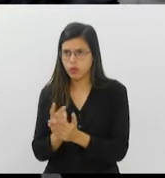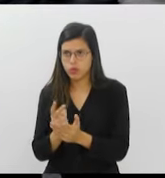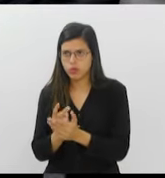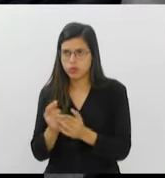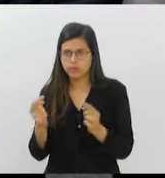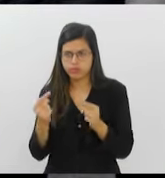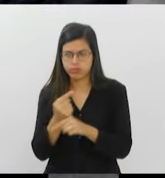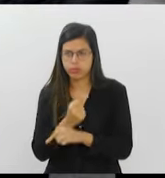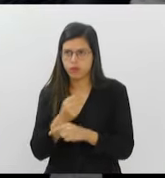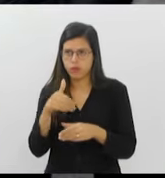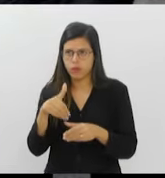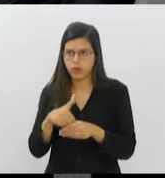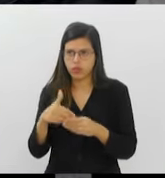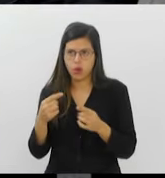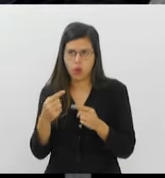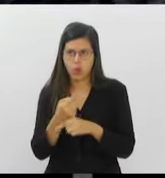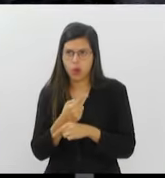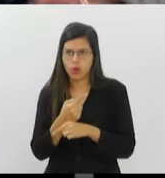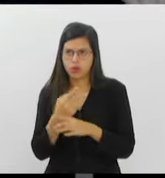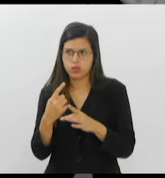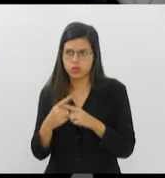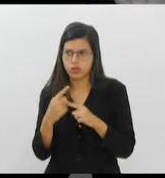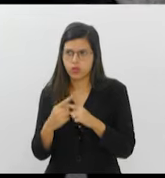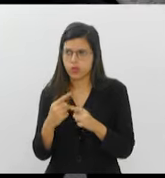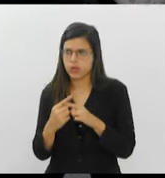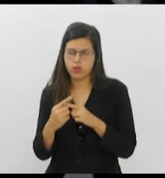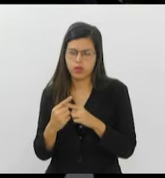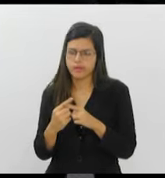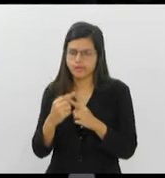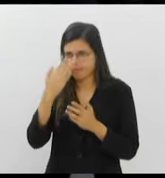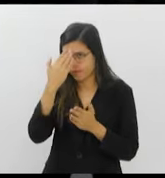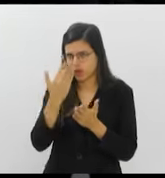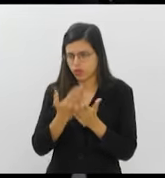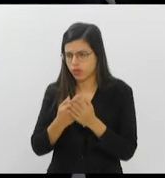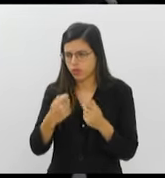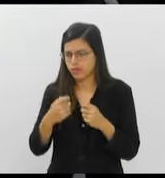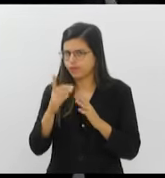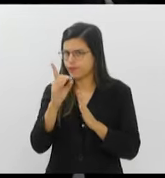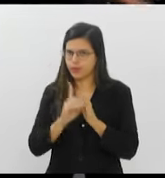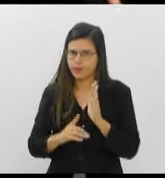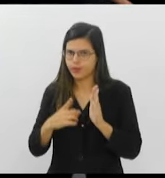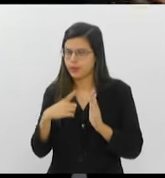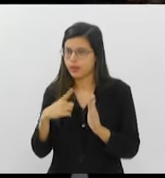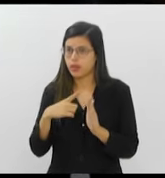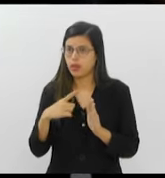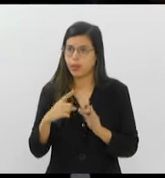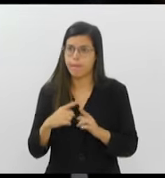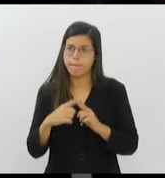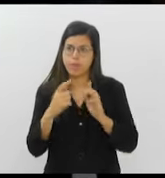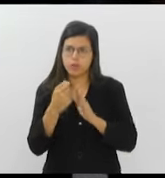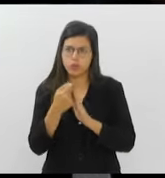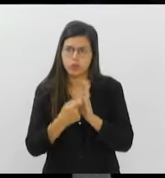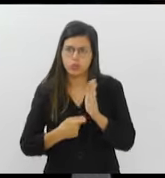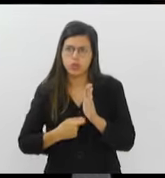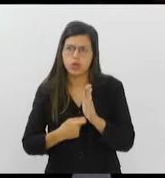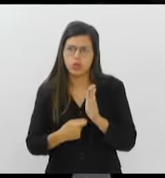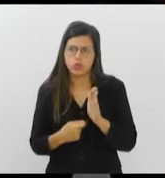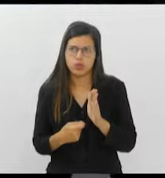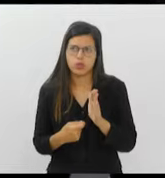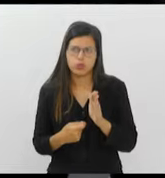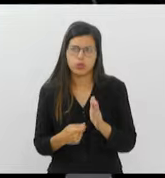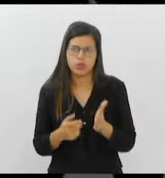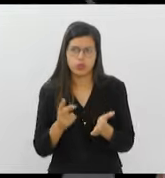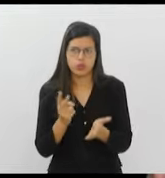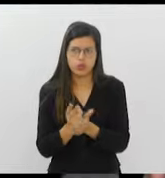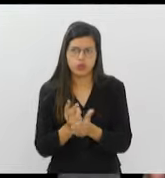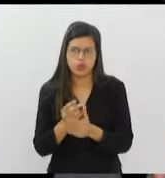votar contra, porque eu acho que nem o atual deveria ter esse direito. Perfeito. Mas sendo essa a redação, a gente mantém o nosso voto contrário